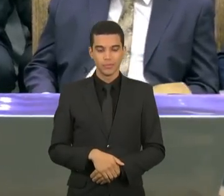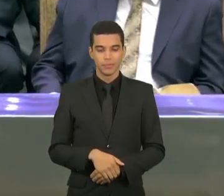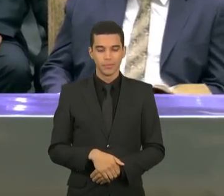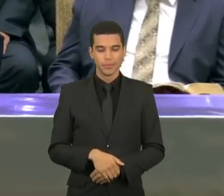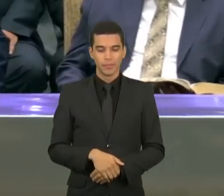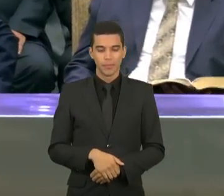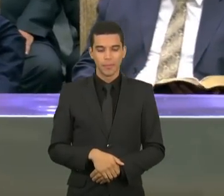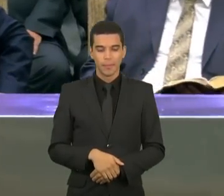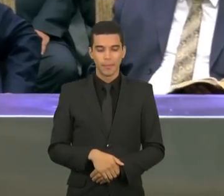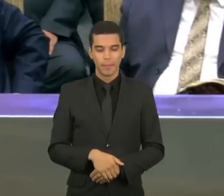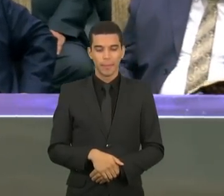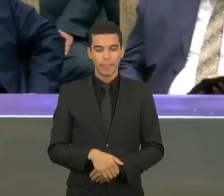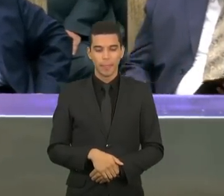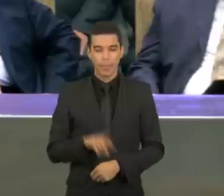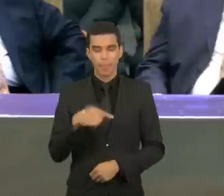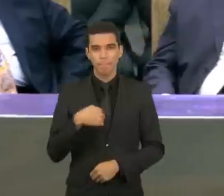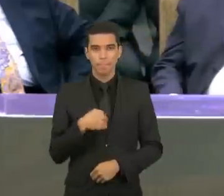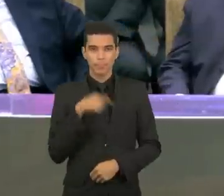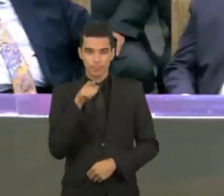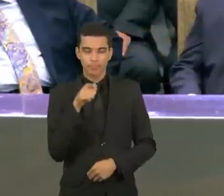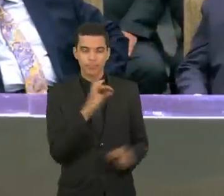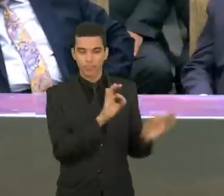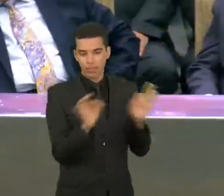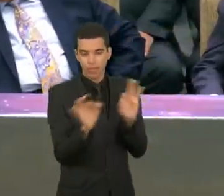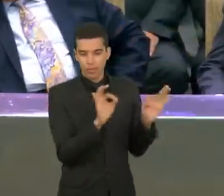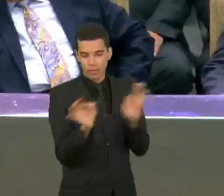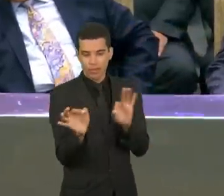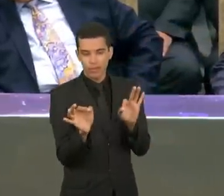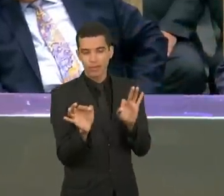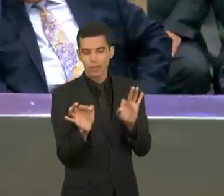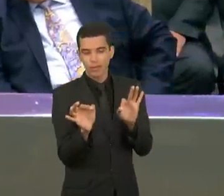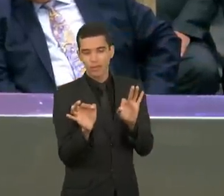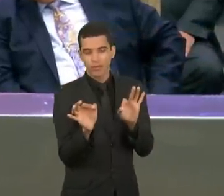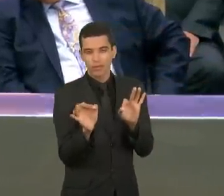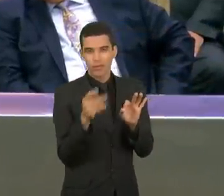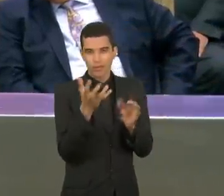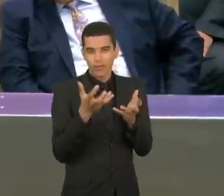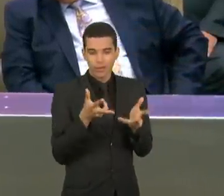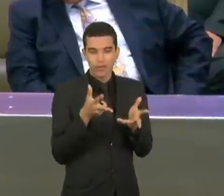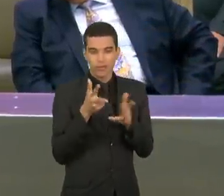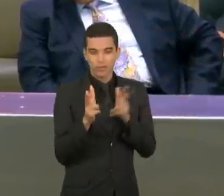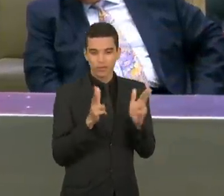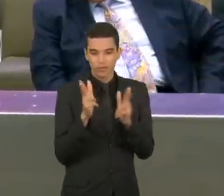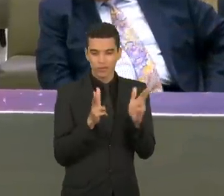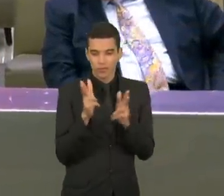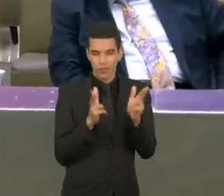Eu estava, sabe, vou conversar com você um pouquinho que está aí assistindo, querendo fazer aqueles cortes perigosos,